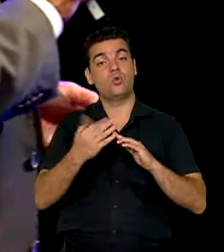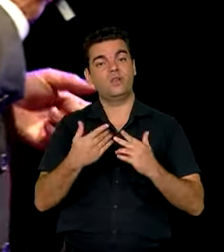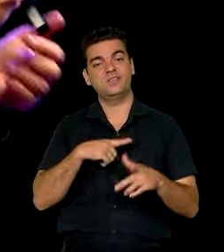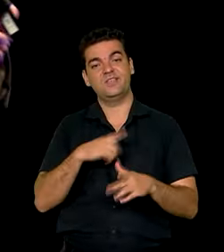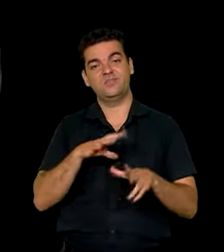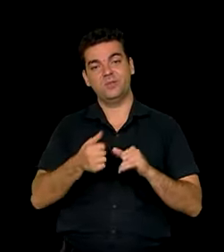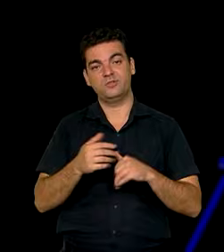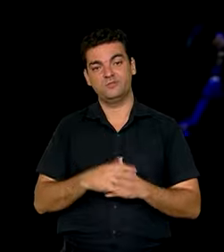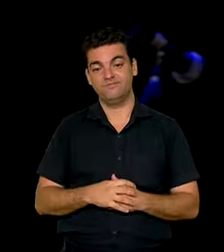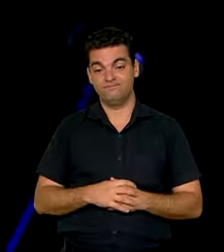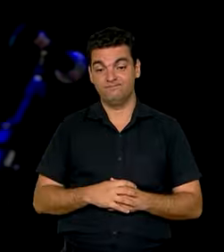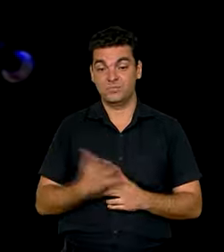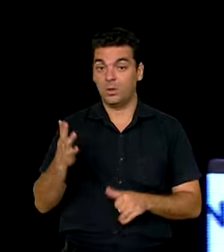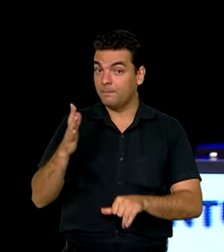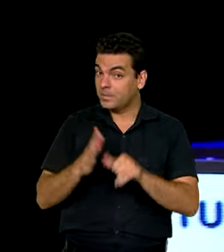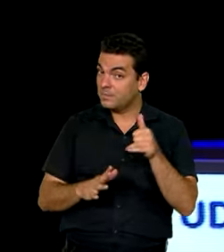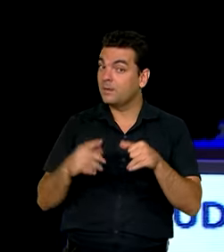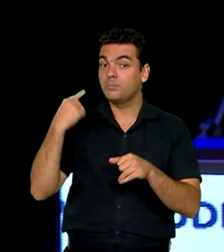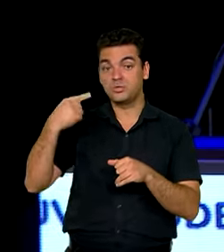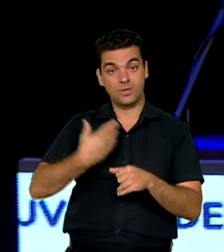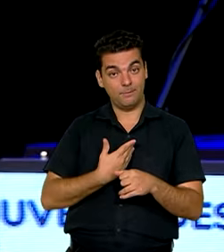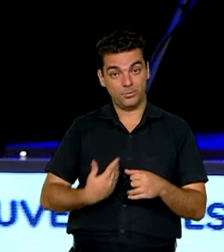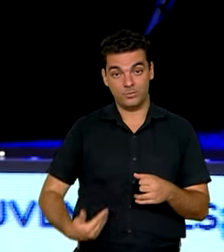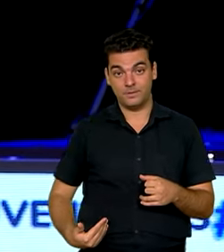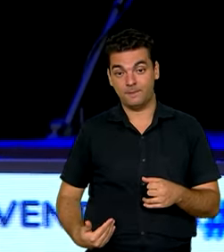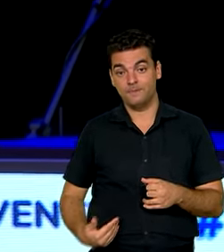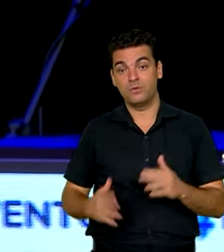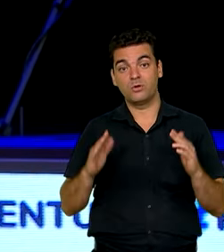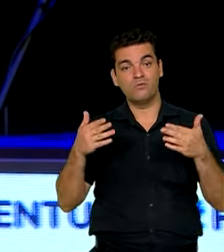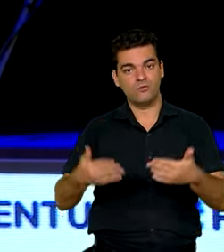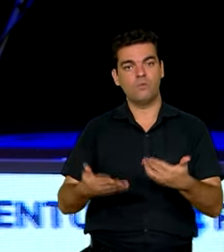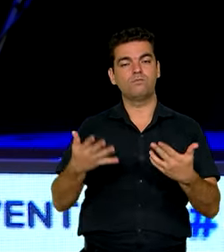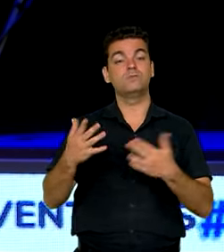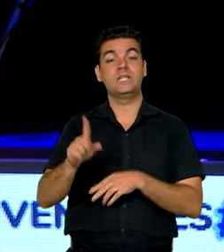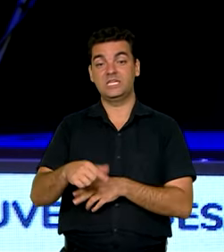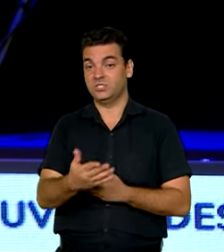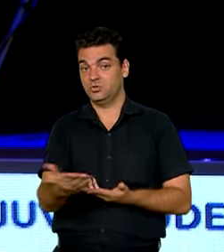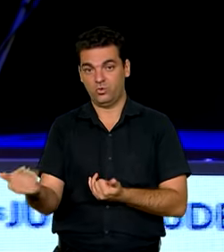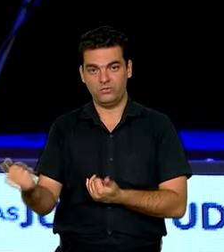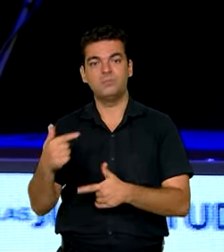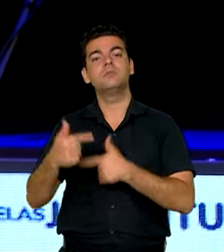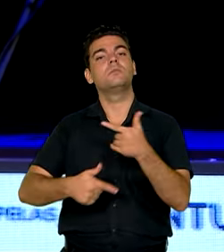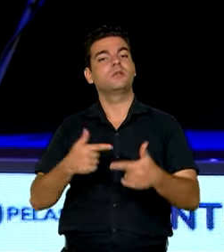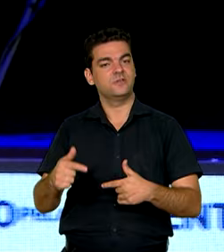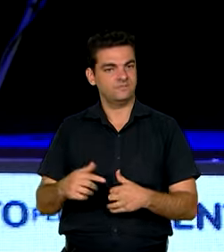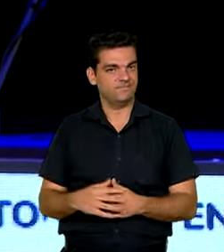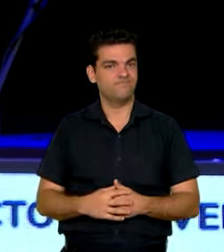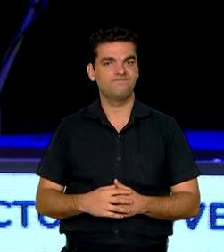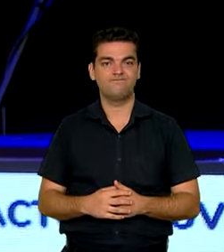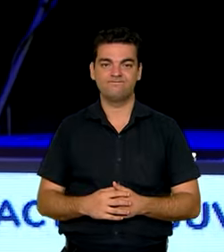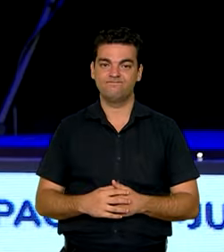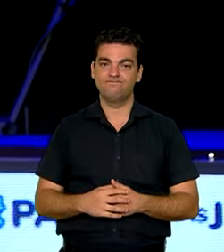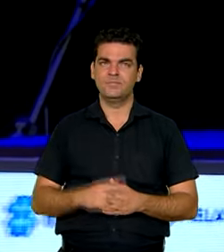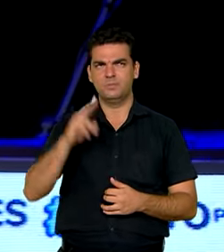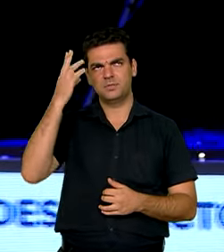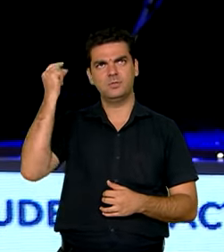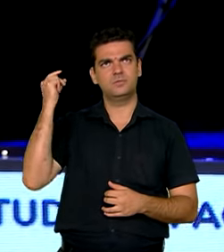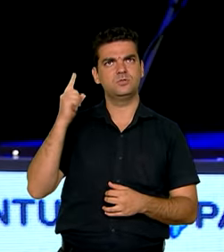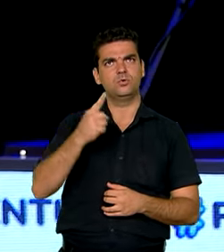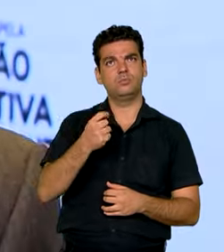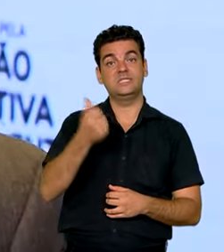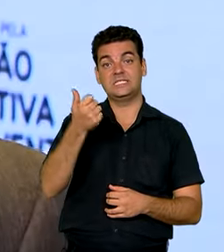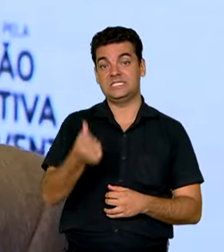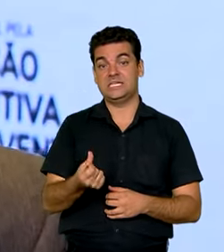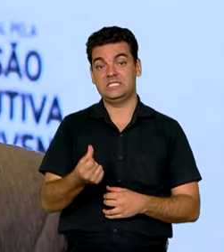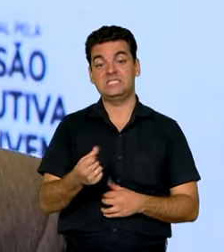Emprego, essa é a primeira política pública para a inclusão dos jovens no mercado de trabalho desde